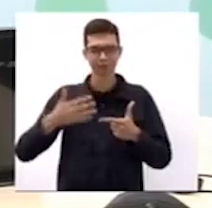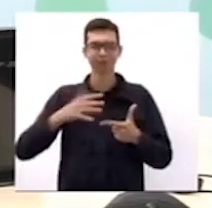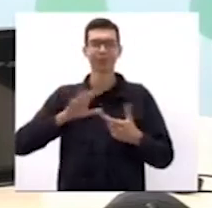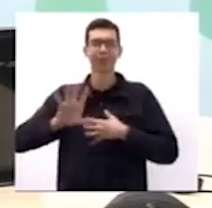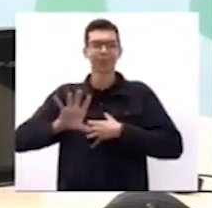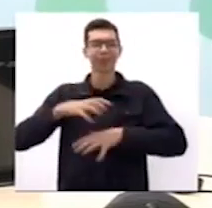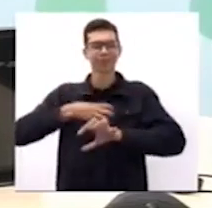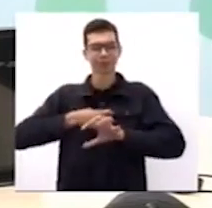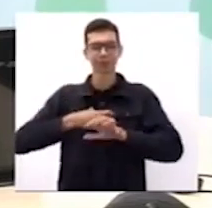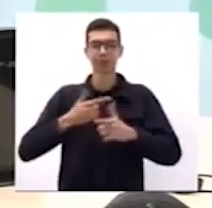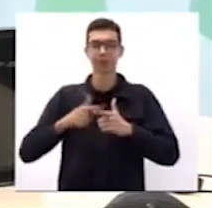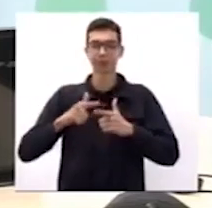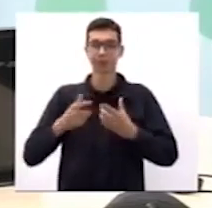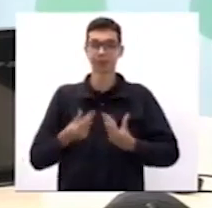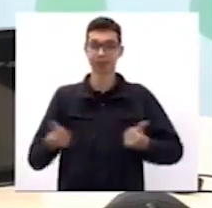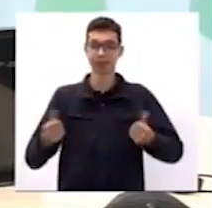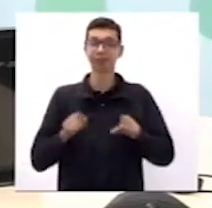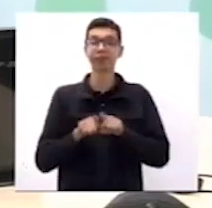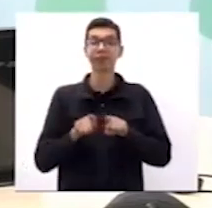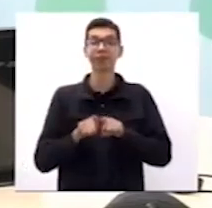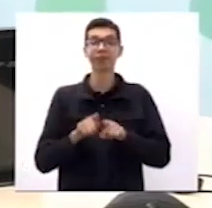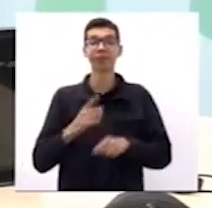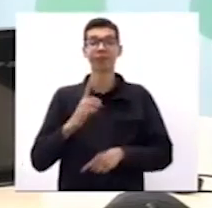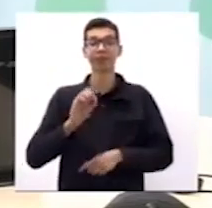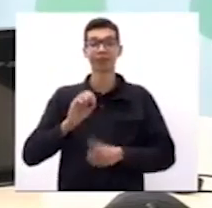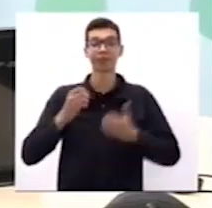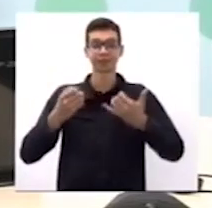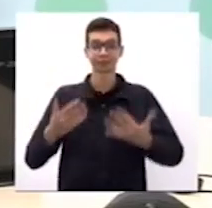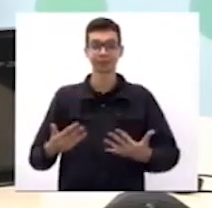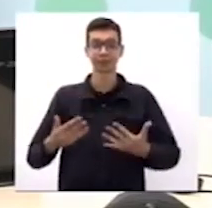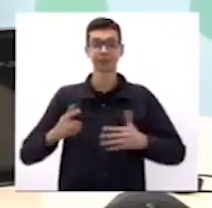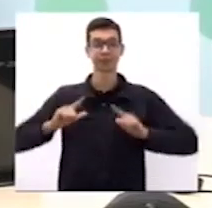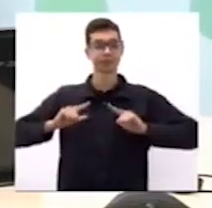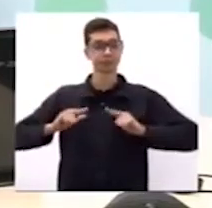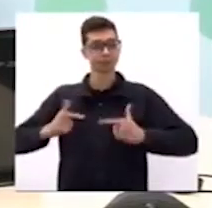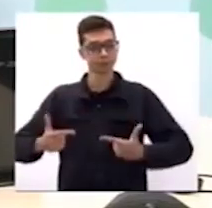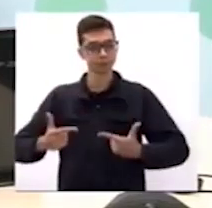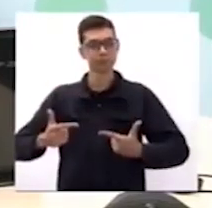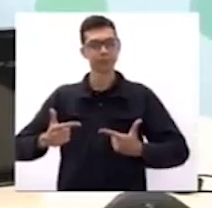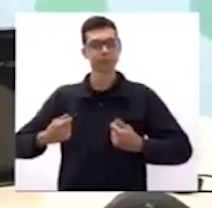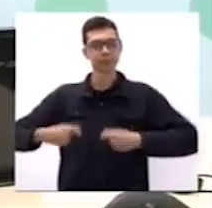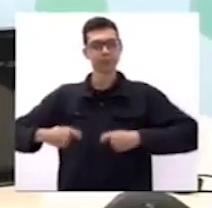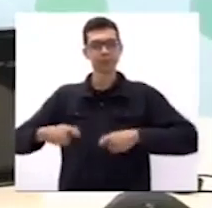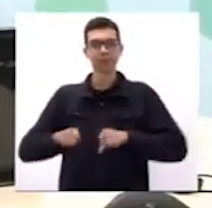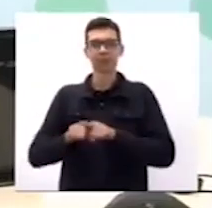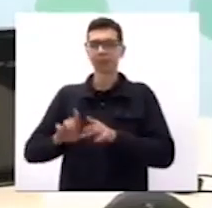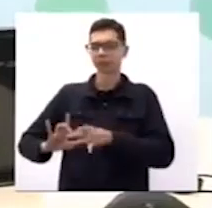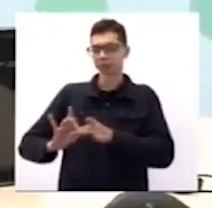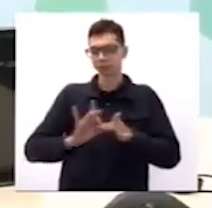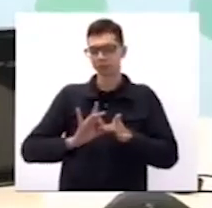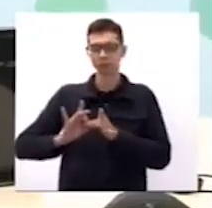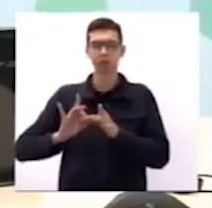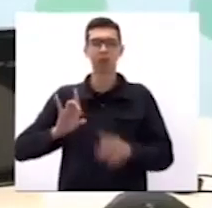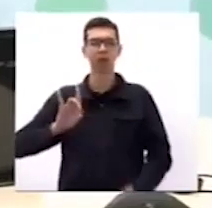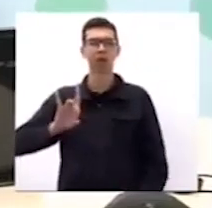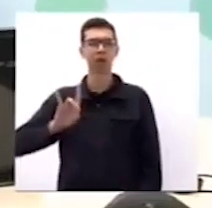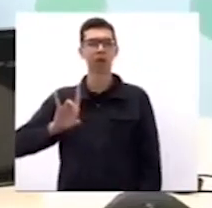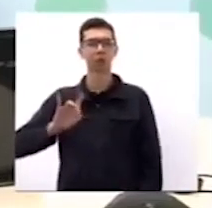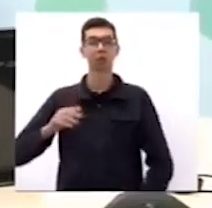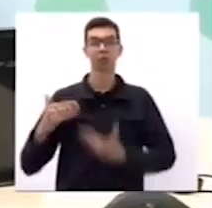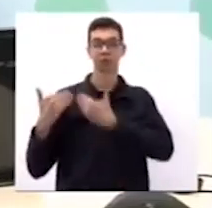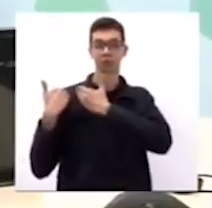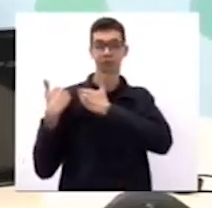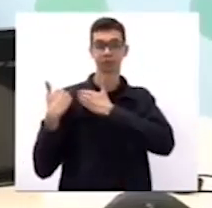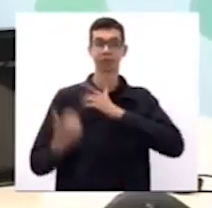e cooperação. E a 10 que fala do agir pessoal e coletivamente com autonomia,